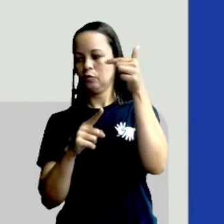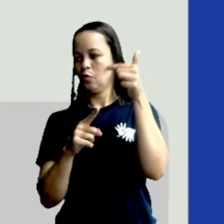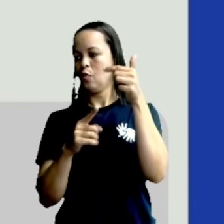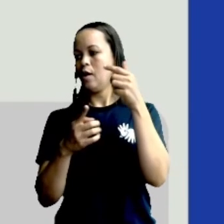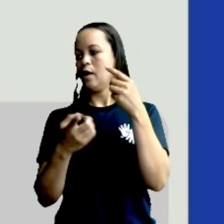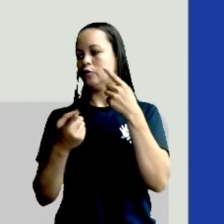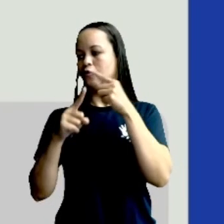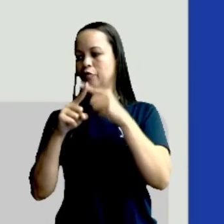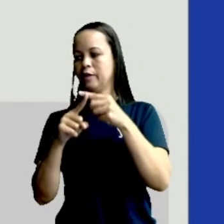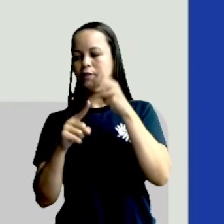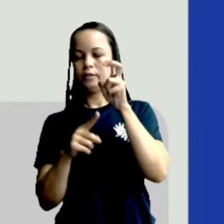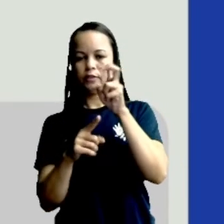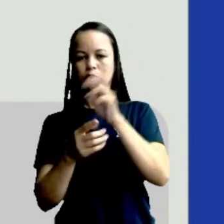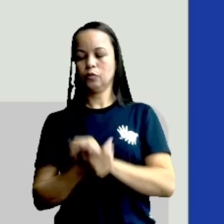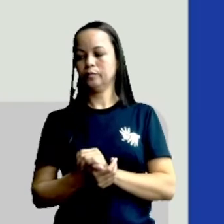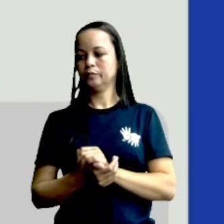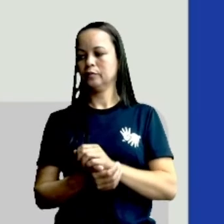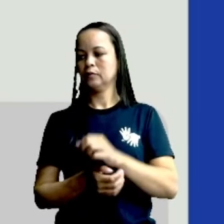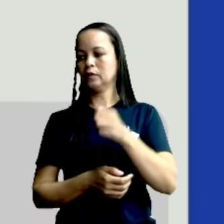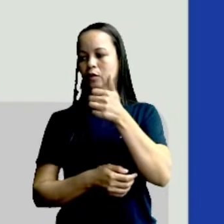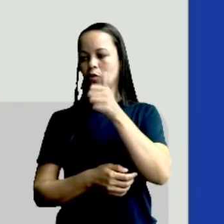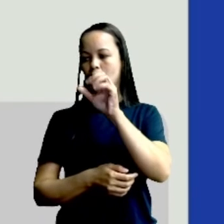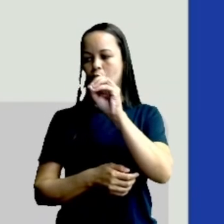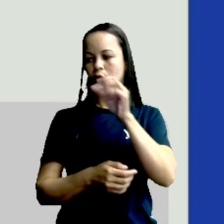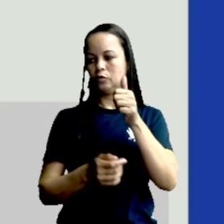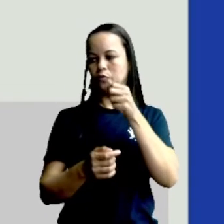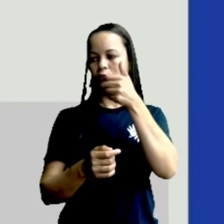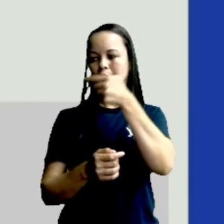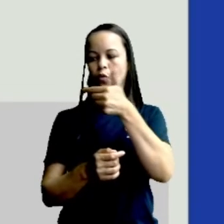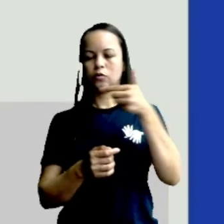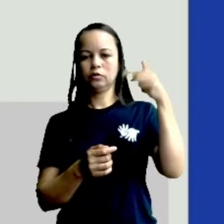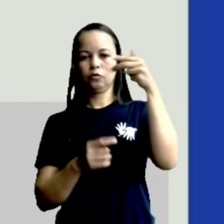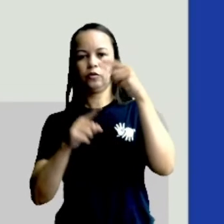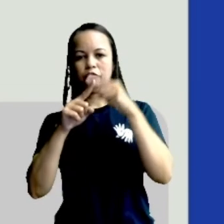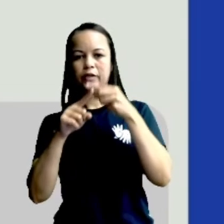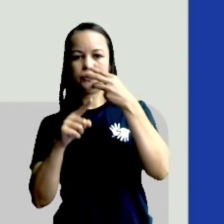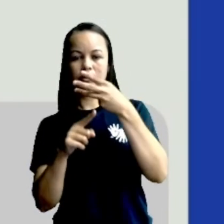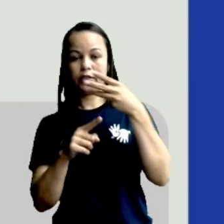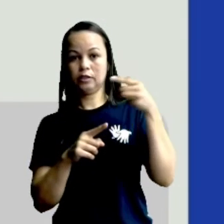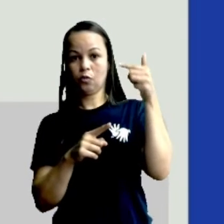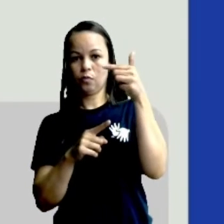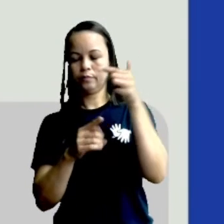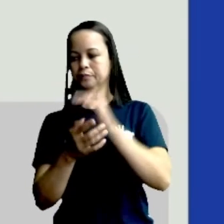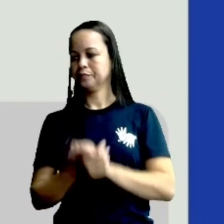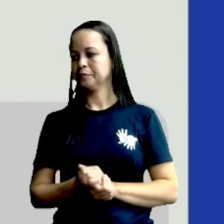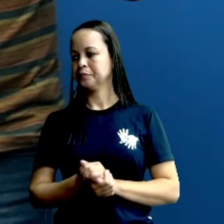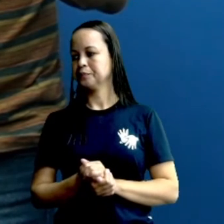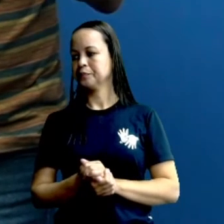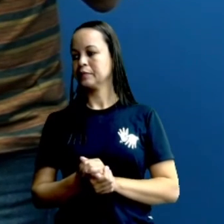ao cubo. E o 144, 2 à quarta vezes 3 ao quadrado. Quem é o